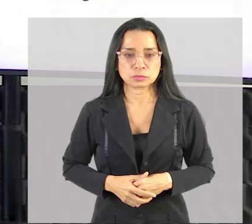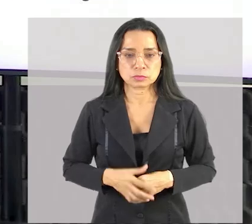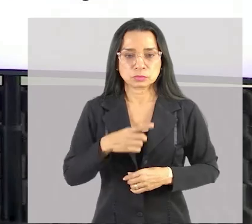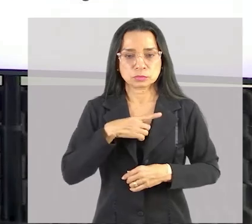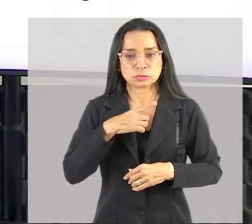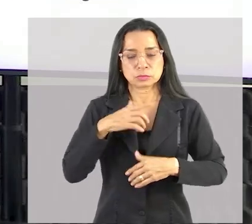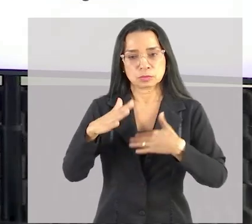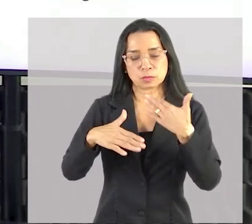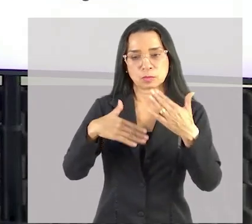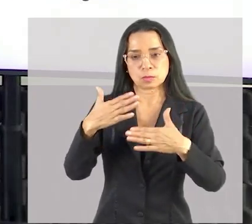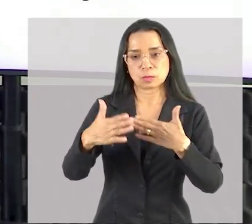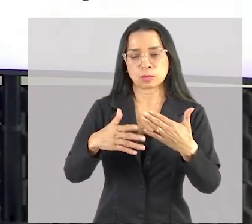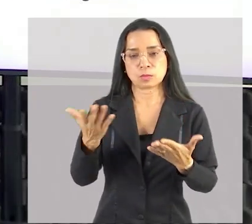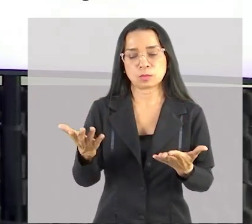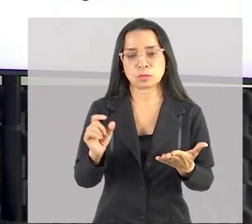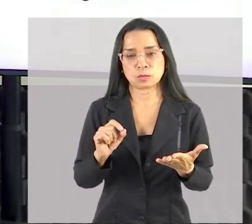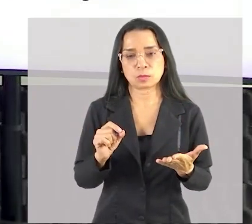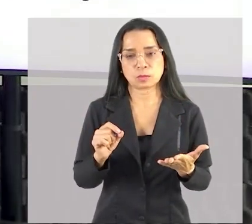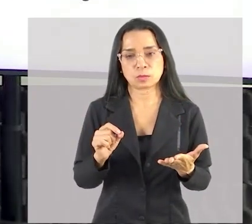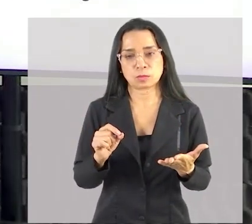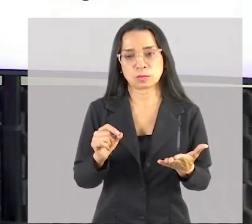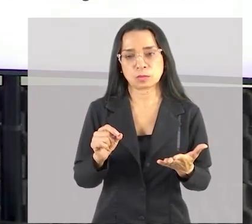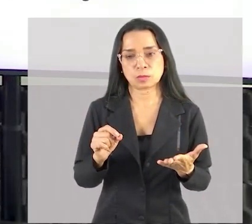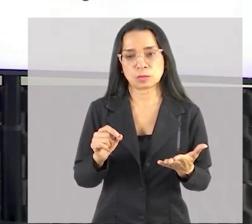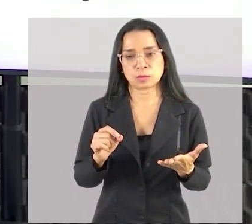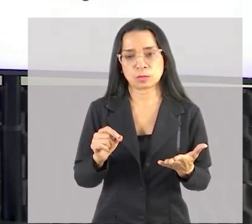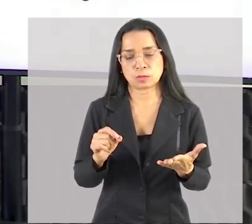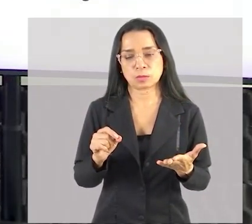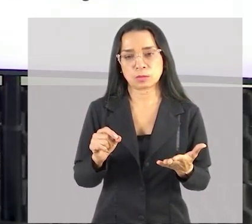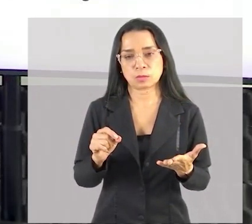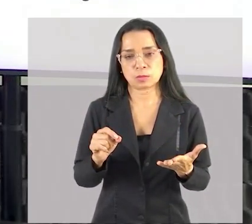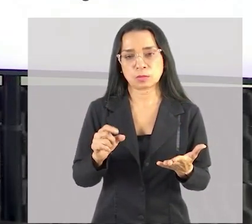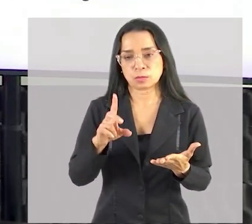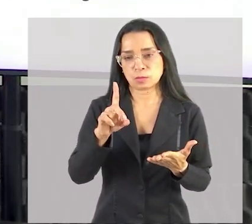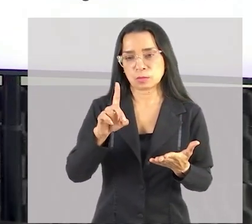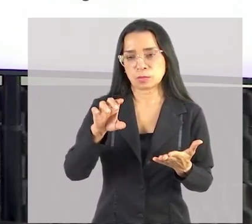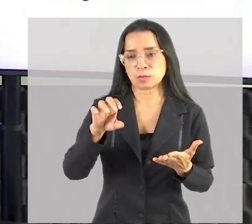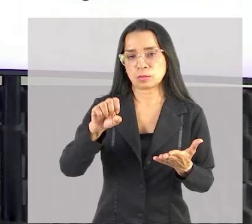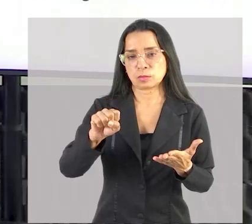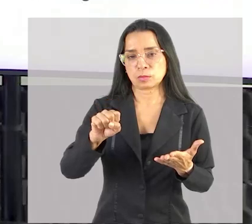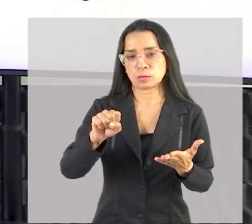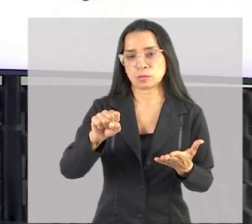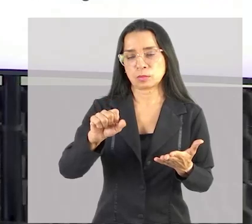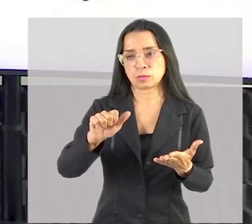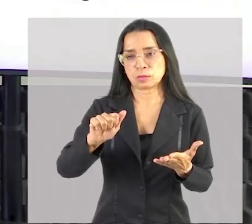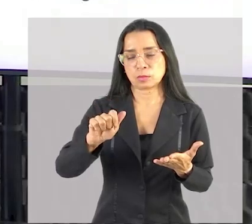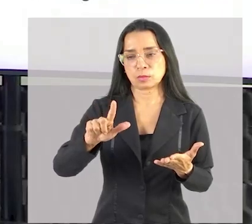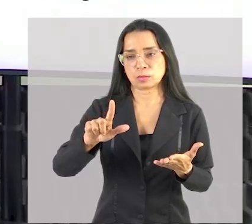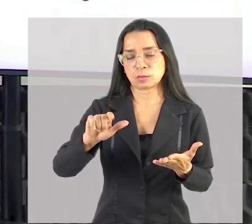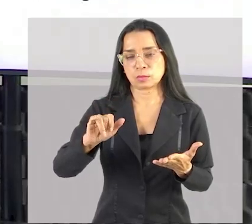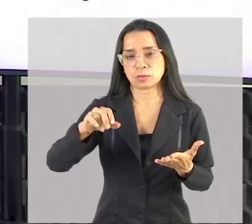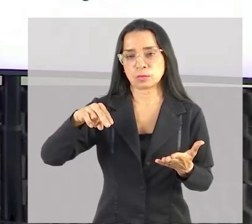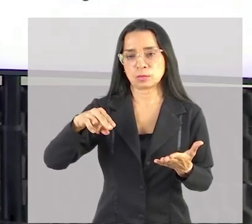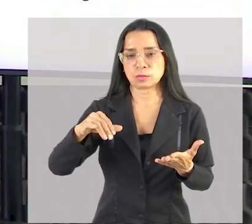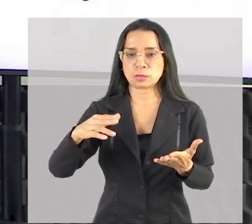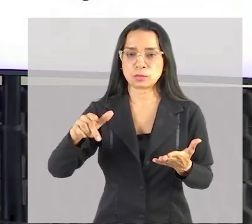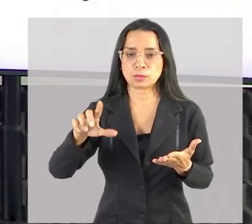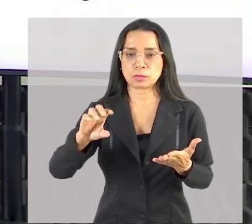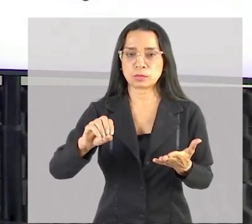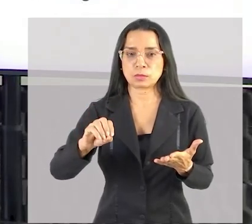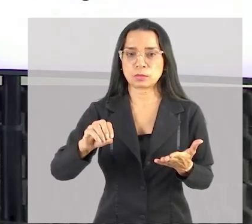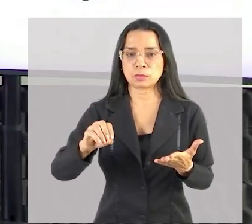Mas existe um processo, que é um processo de dessalinização da água do mar, que utiliza a osmose seguindo o